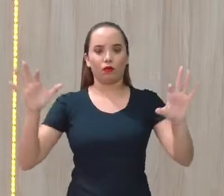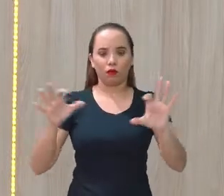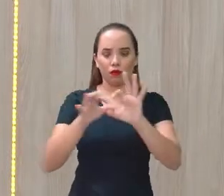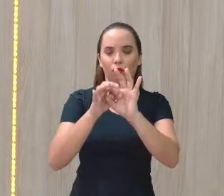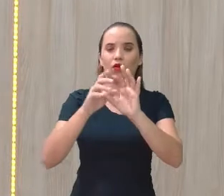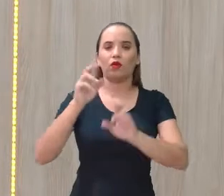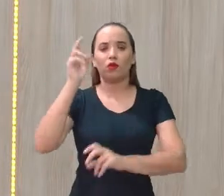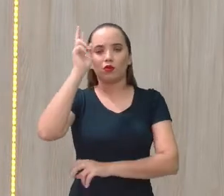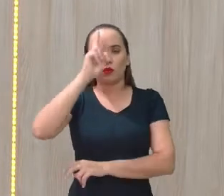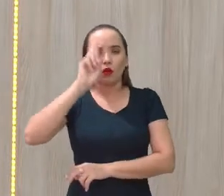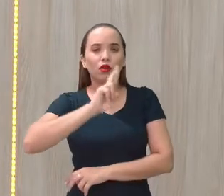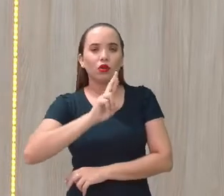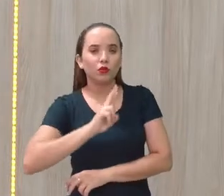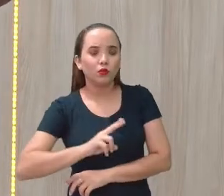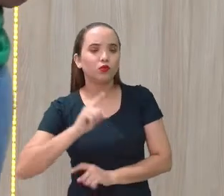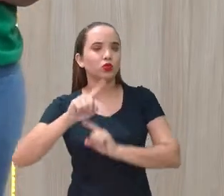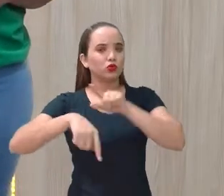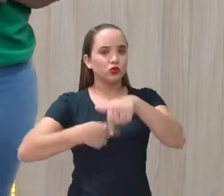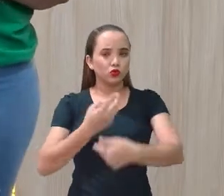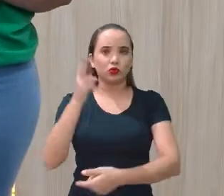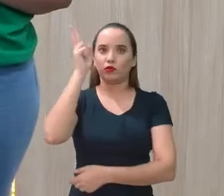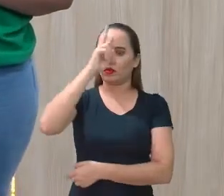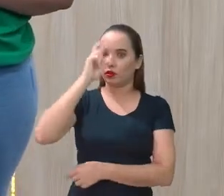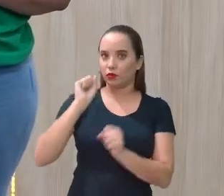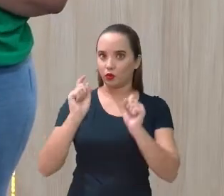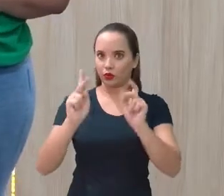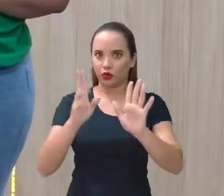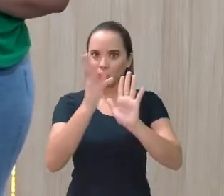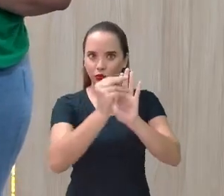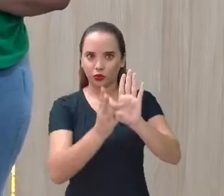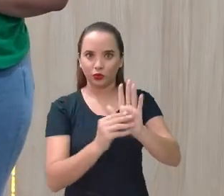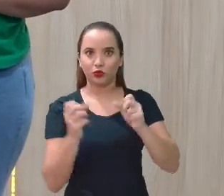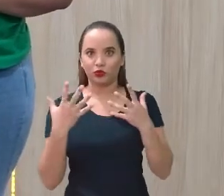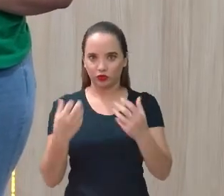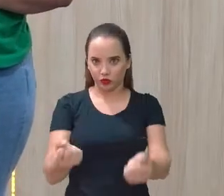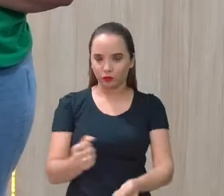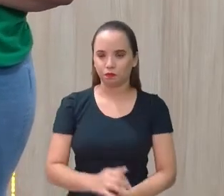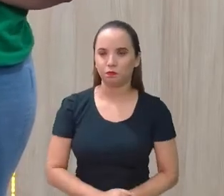nosso conteúdo. Tudo bem? Então, bora lá.